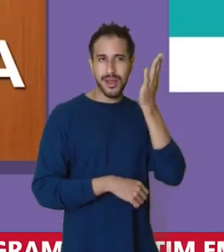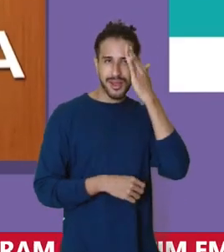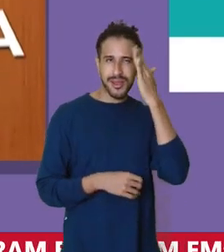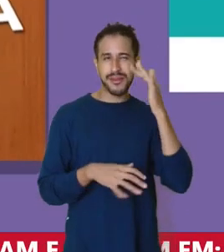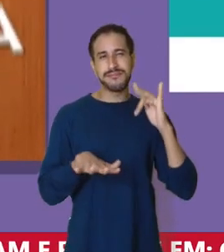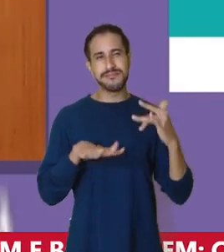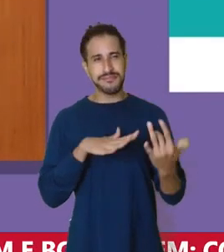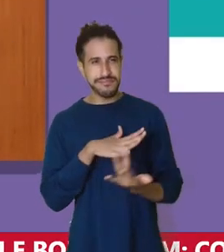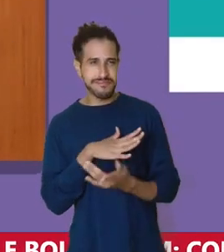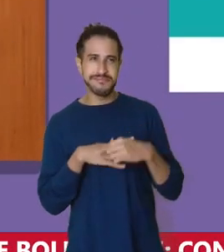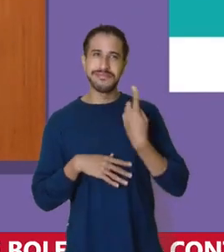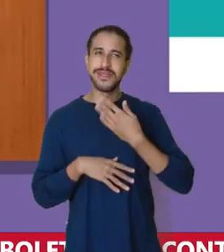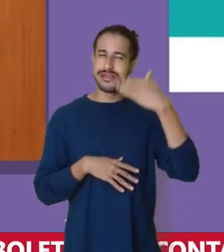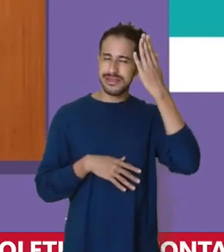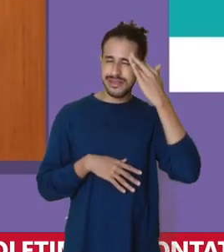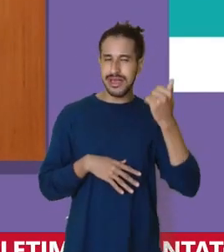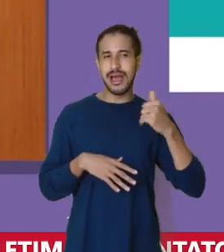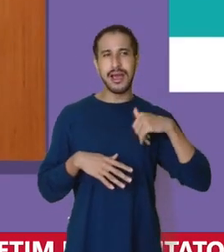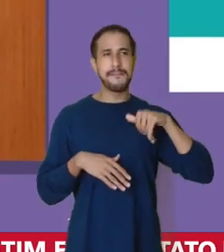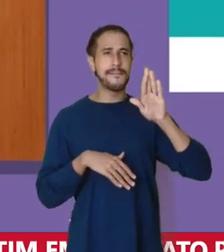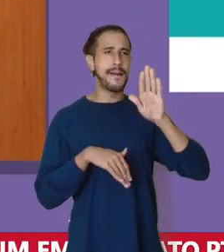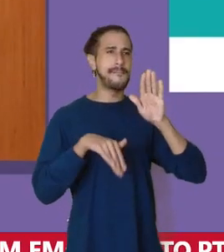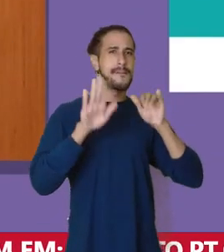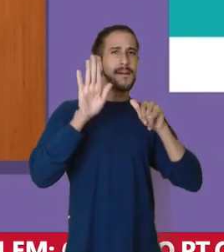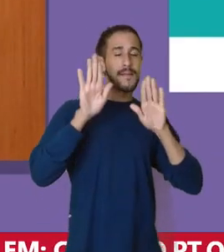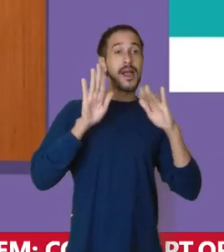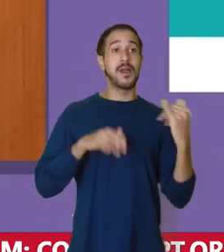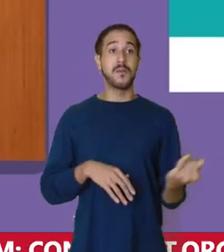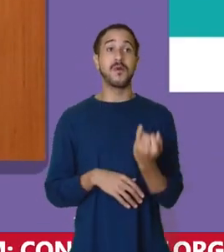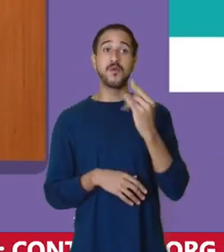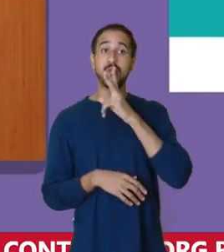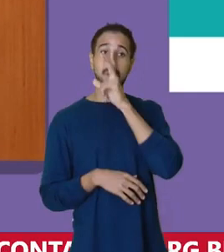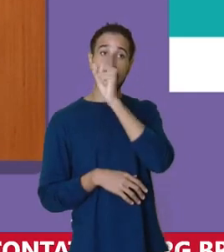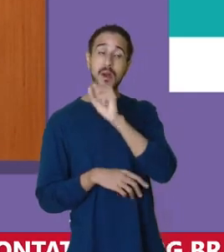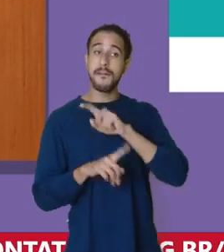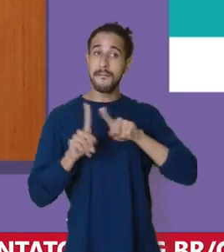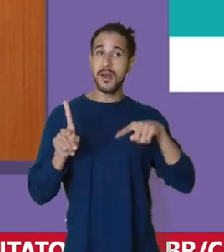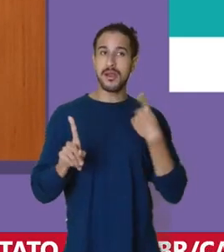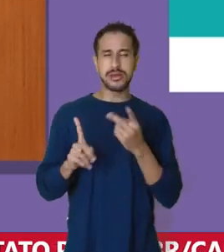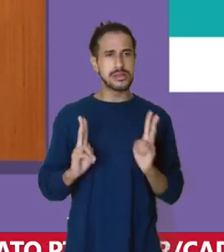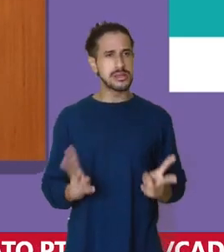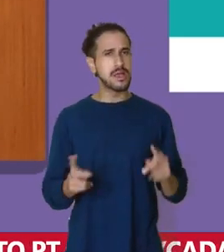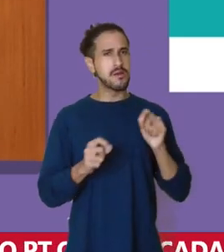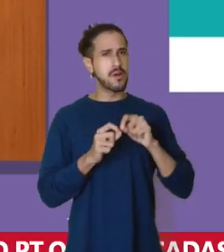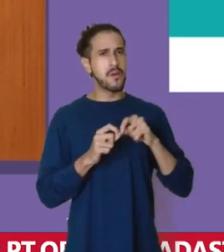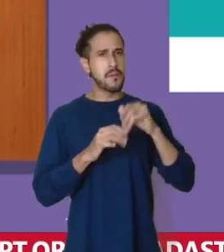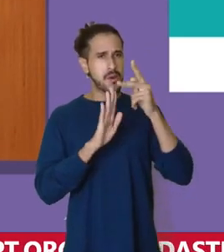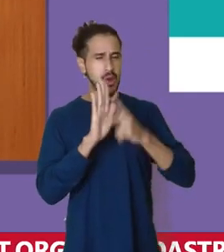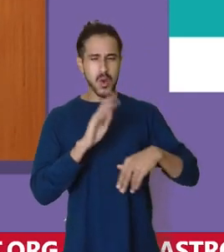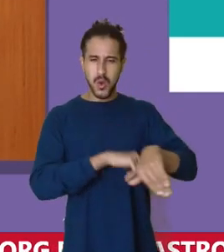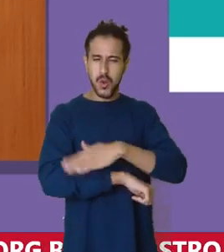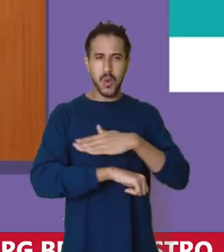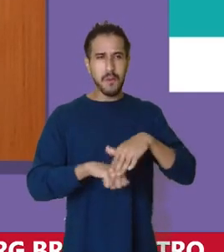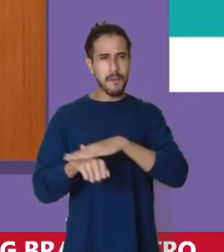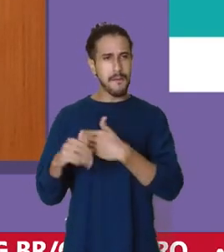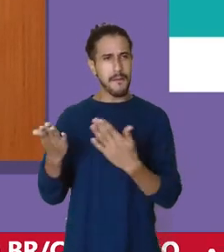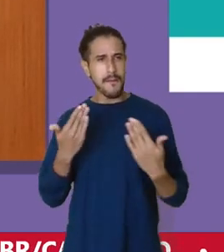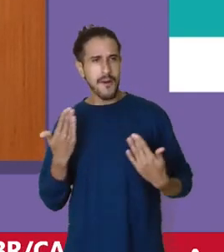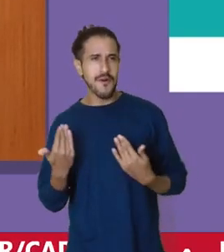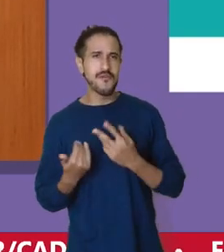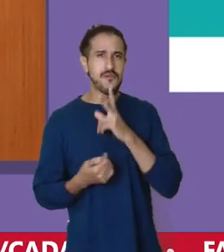rede social, a gente sabe que está ganhando cada dia mais uma importância maior, né, mas a gente sempre fez uma campanha de rua muito forte,